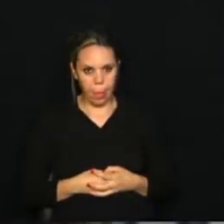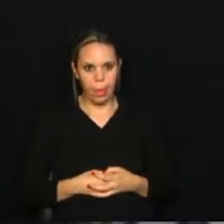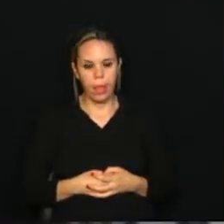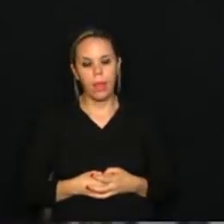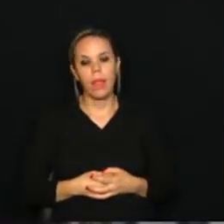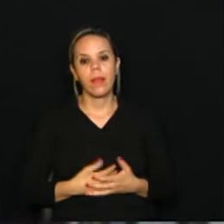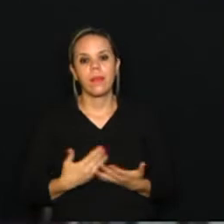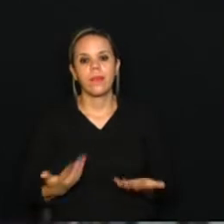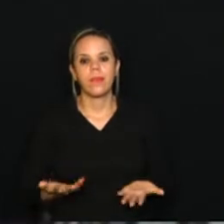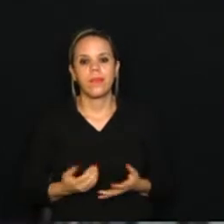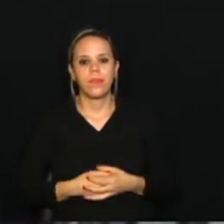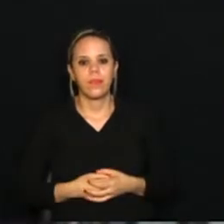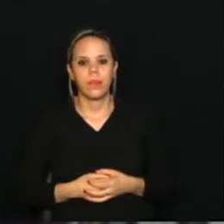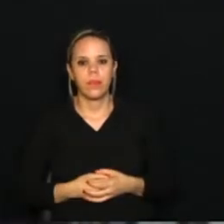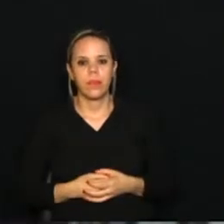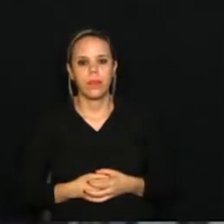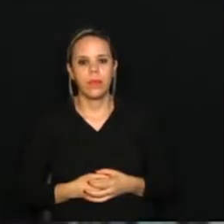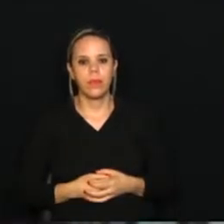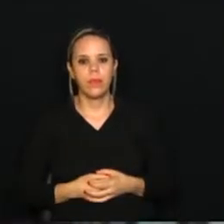Bem,